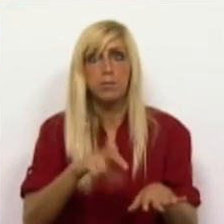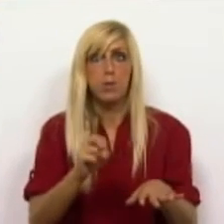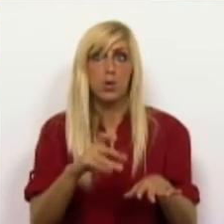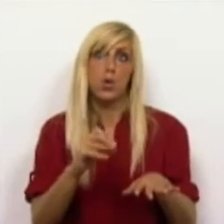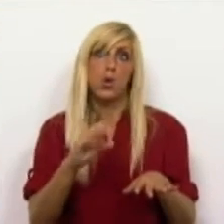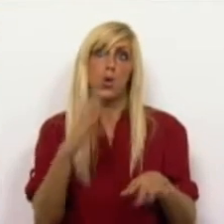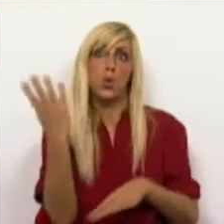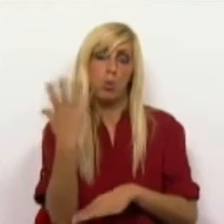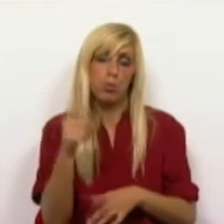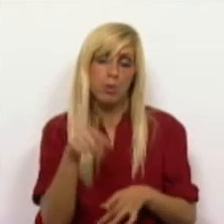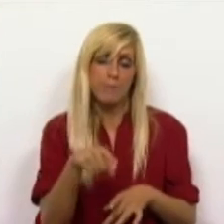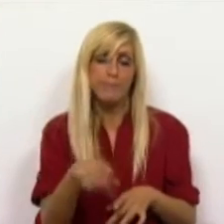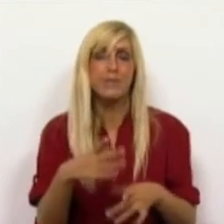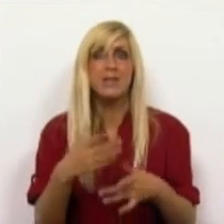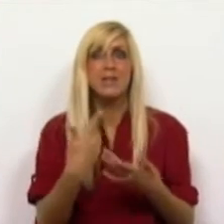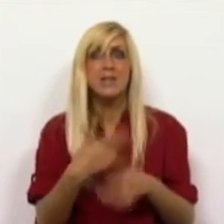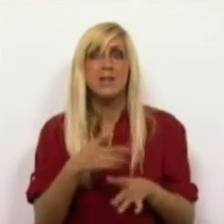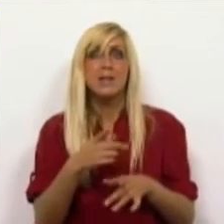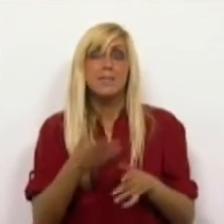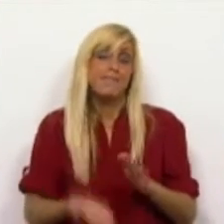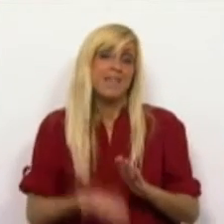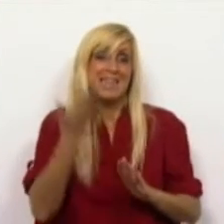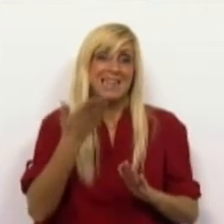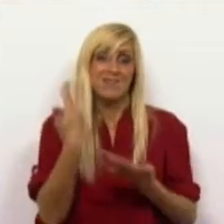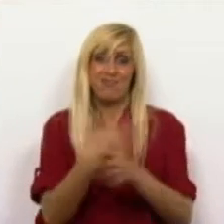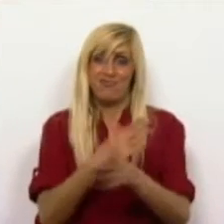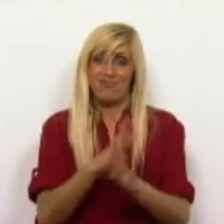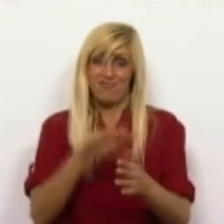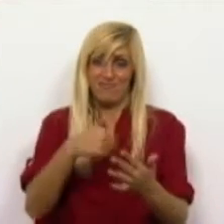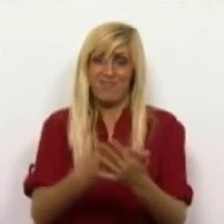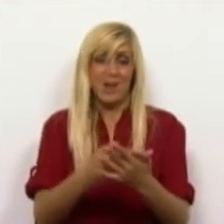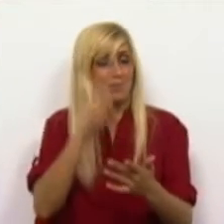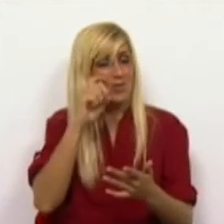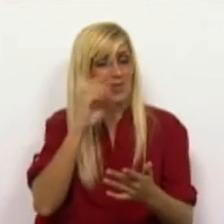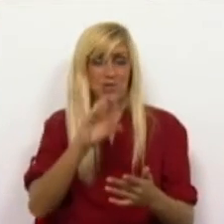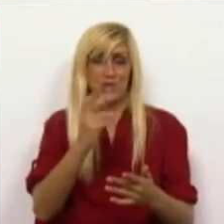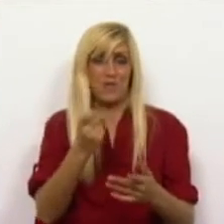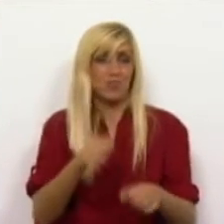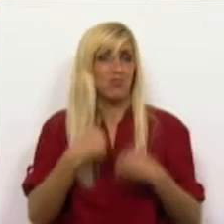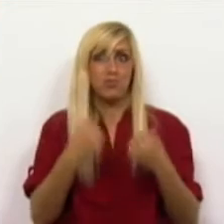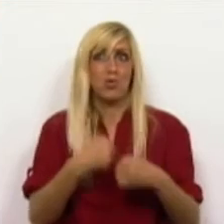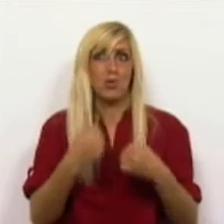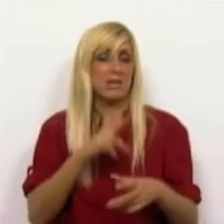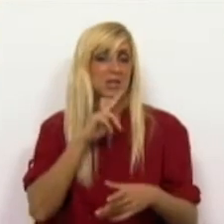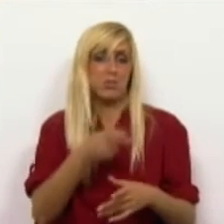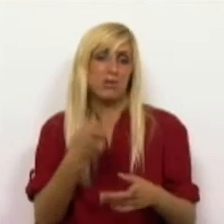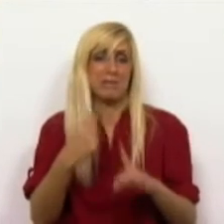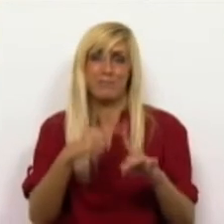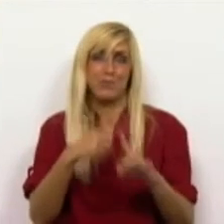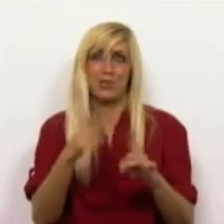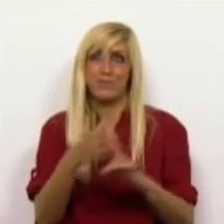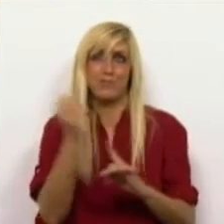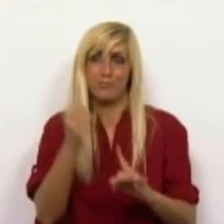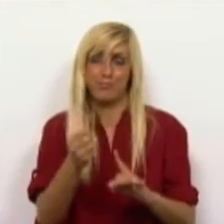de elevada inflamabilidade, não há proteção civil capaz de resistir com eficácia a